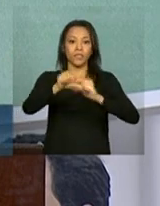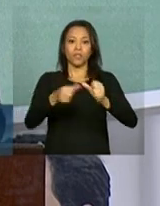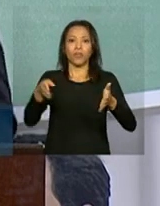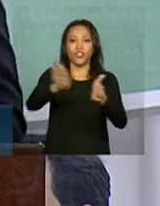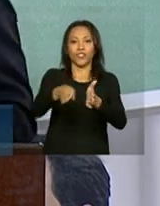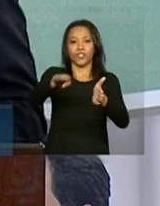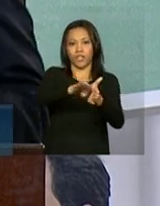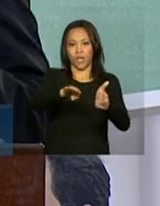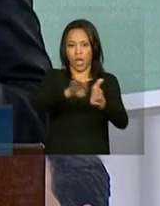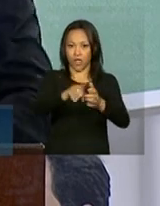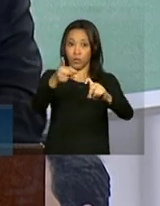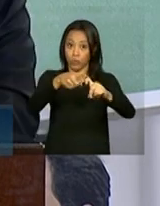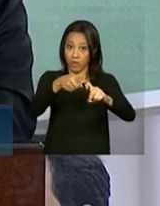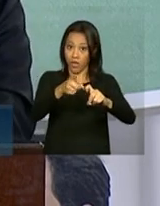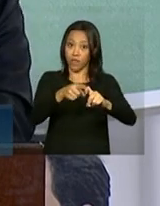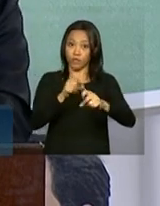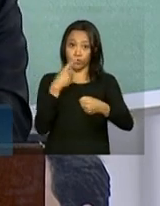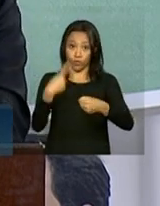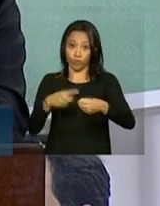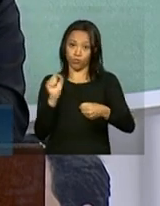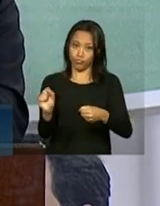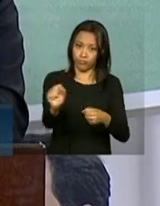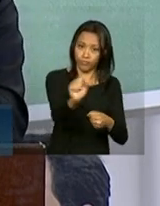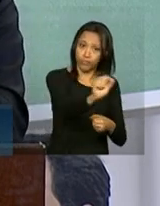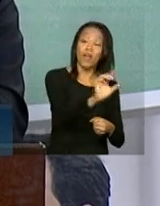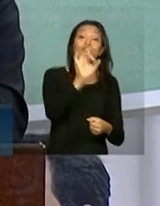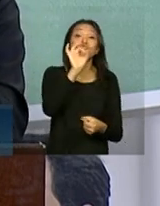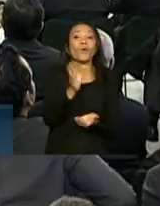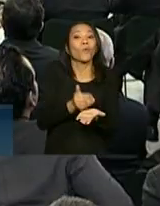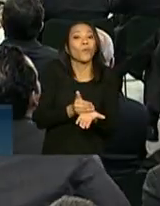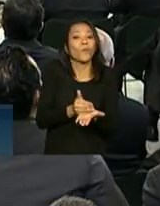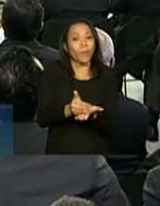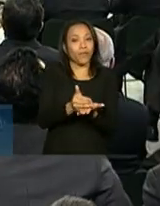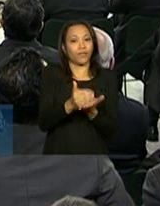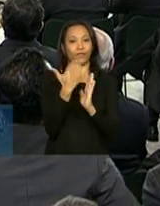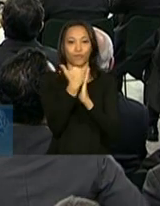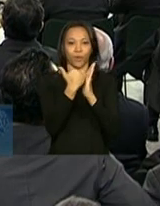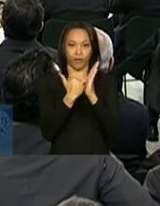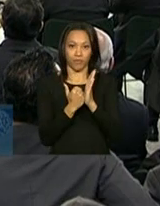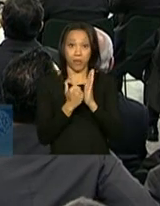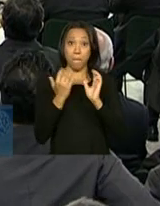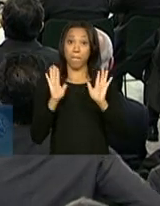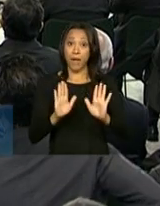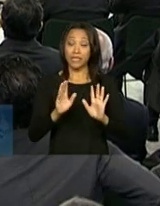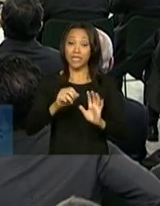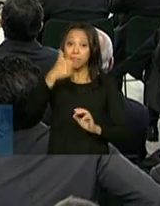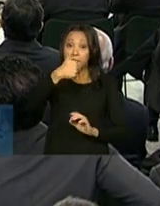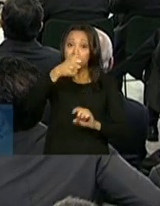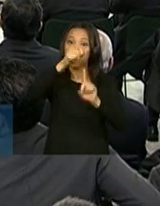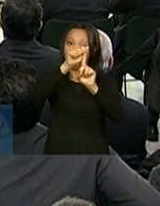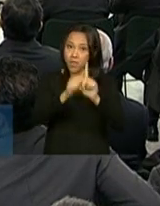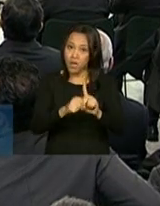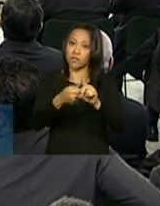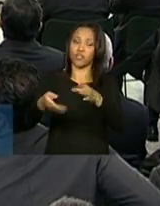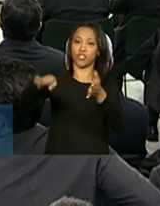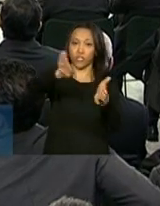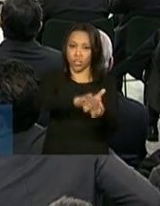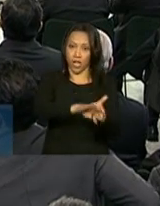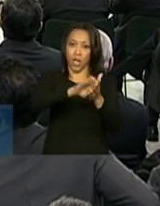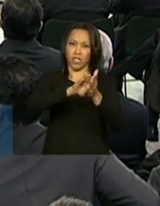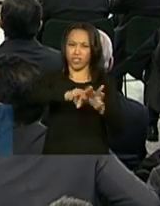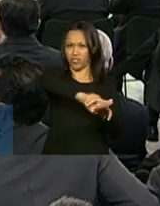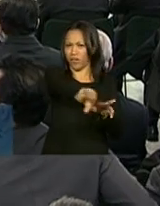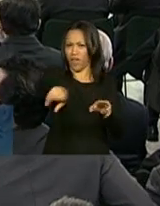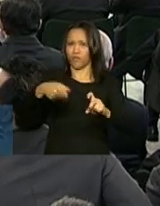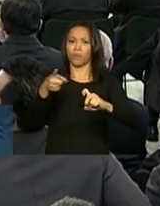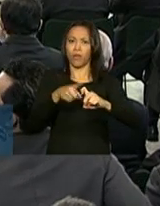nos municípios brasileiros, porque nós estamos só no começo do programa. Mas nesse primeiro mês de chegada dos médicos, já tem